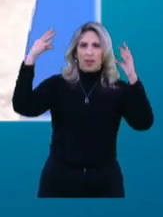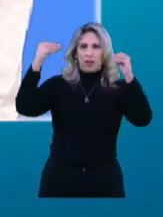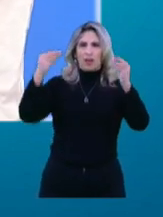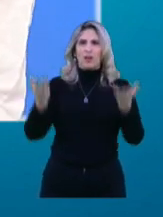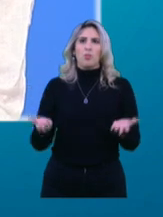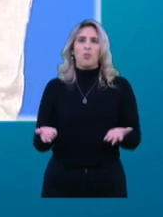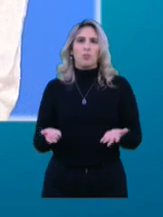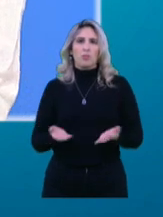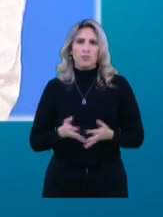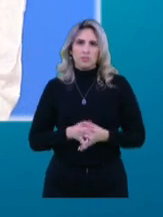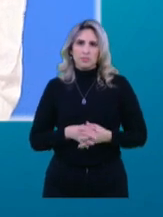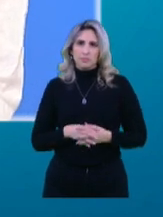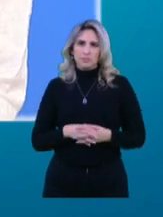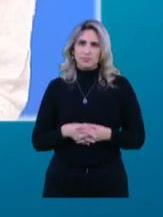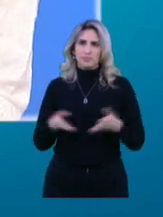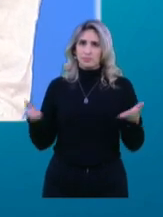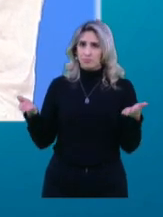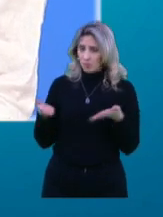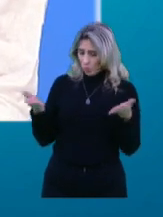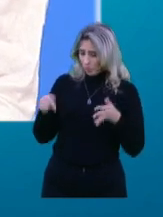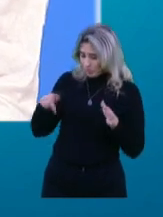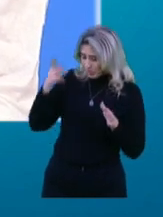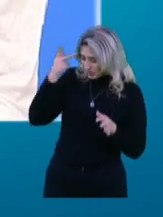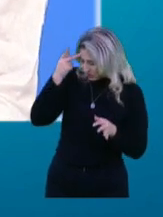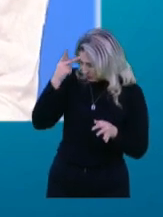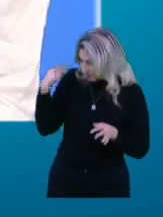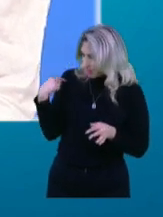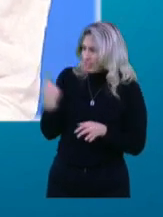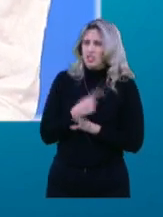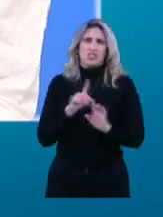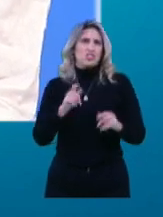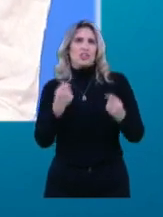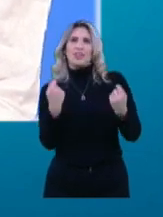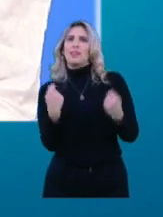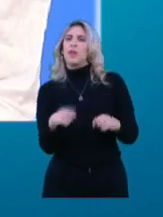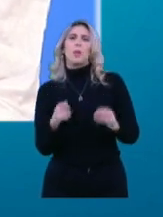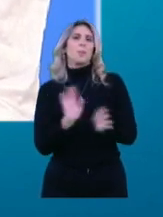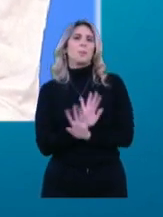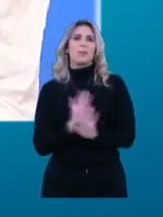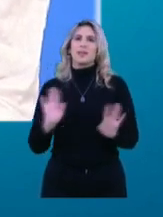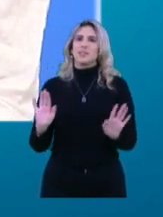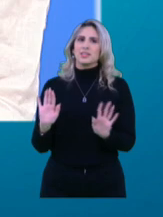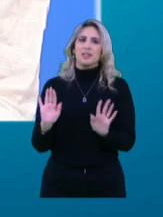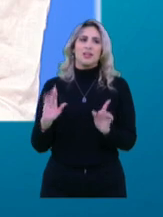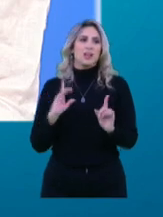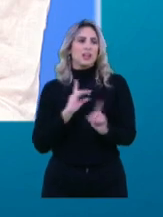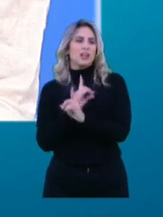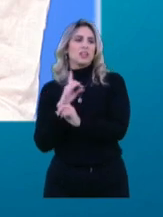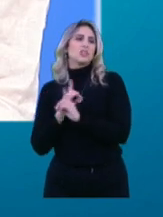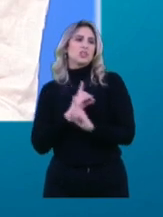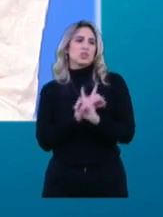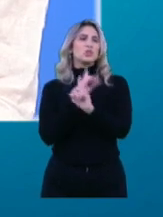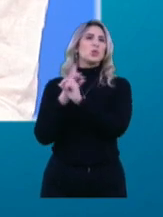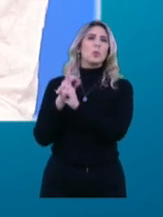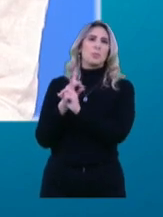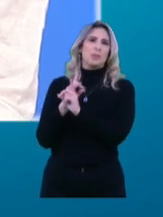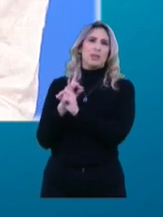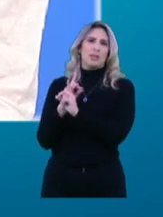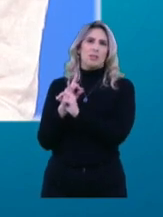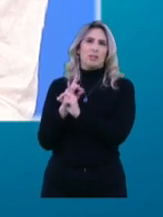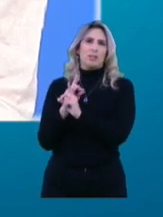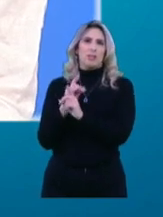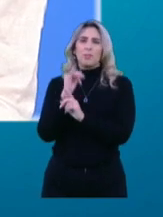Taí na situação que tá São Paulo hoje a gente não precisa eh descobrir um pé para para cobrir o